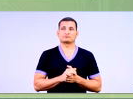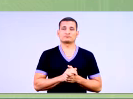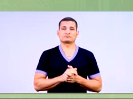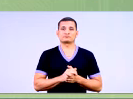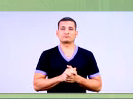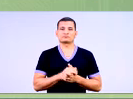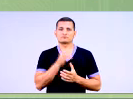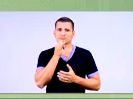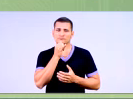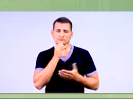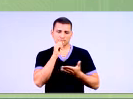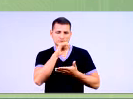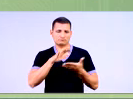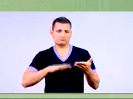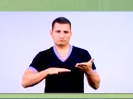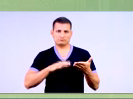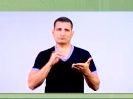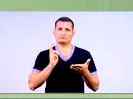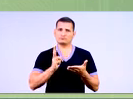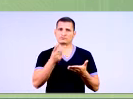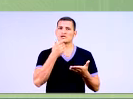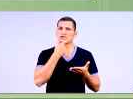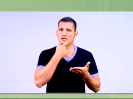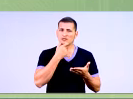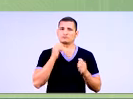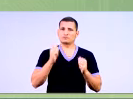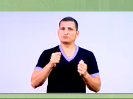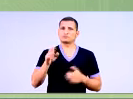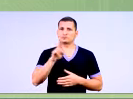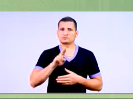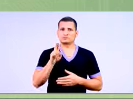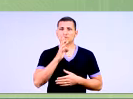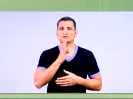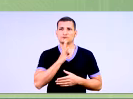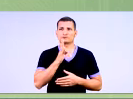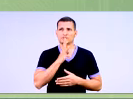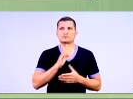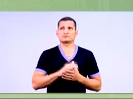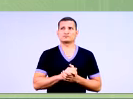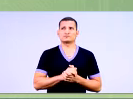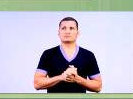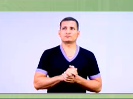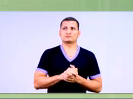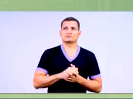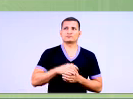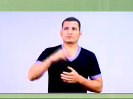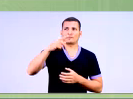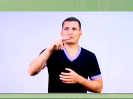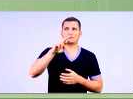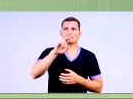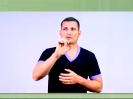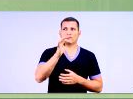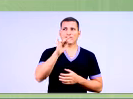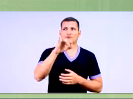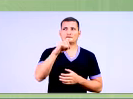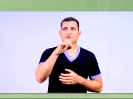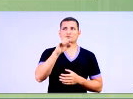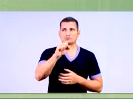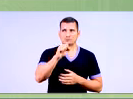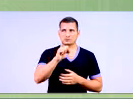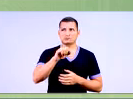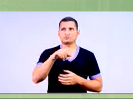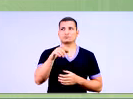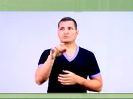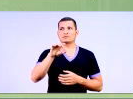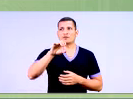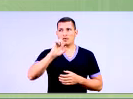texto, sempre falando de texto em inglês, a gente pode utilizar os conhecimentos sobre prefixos e sufixos. Então,